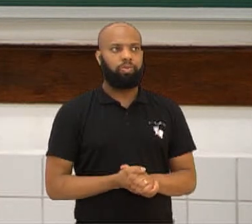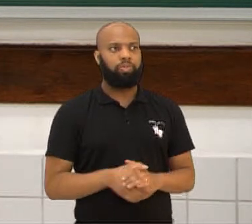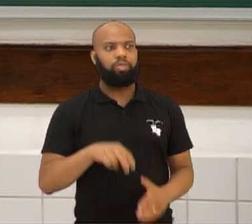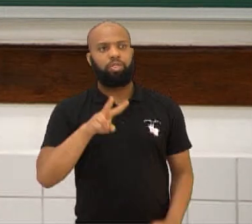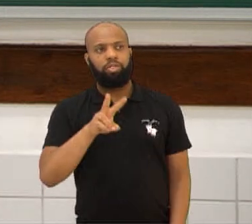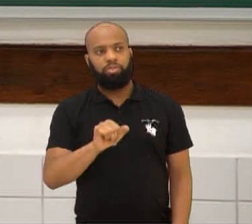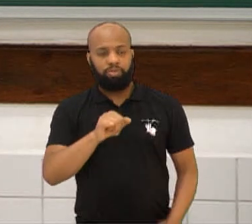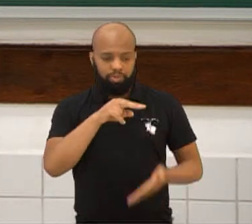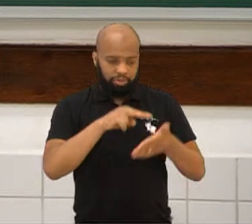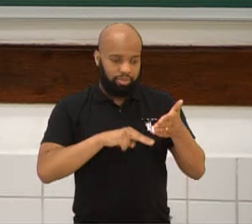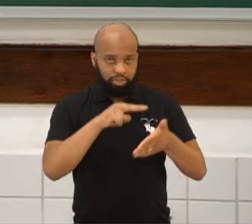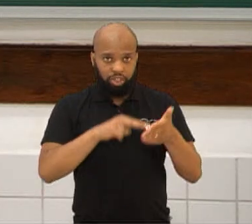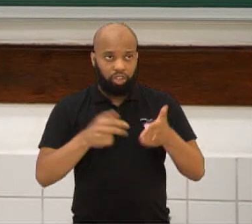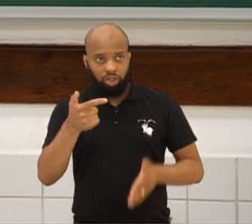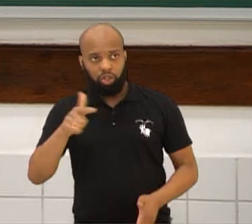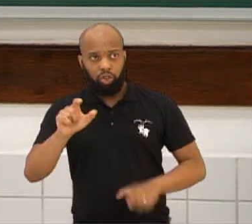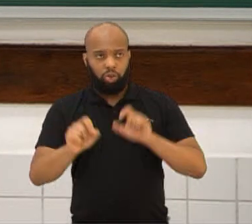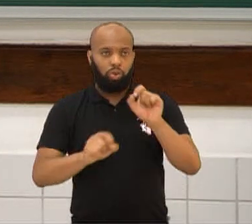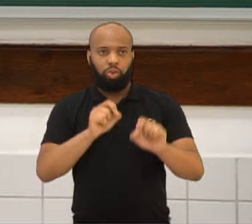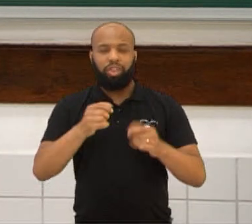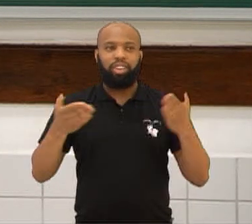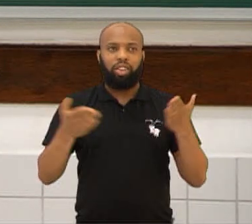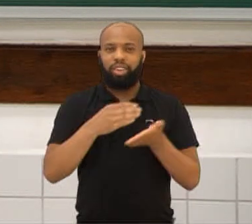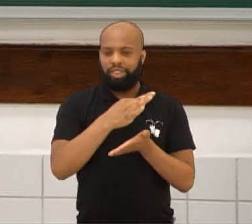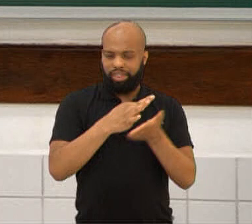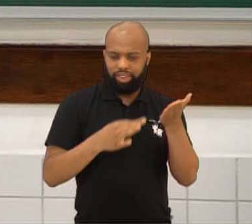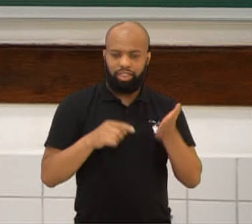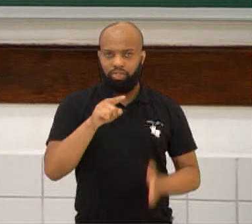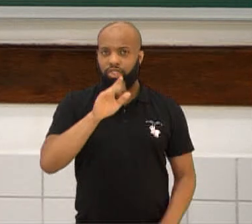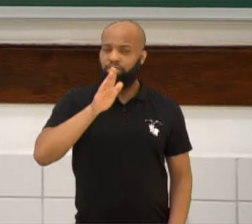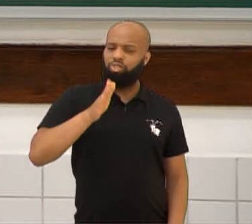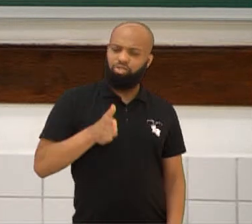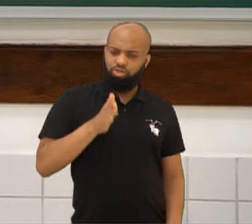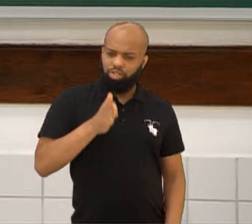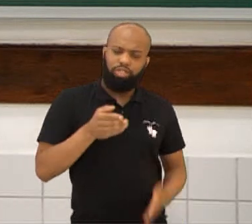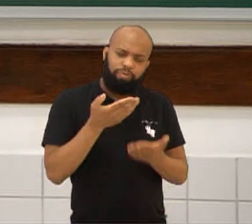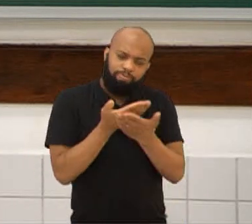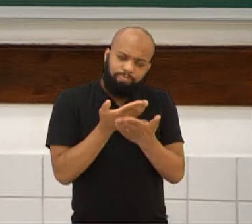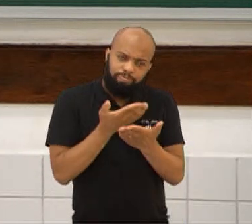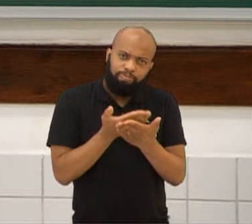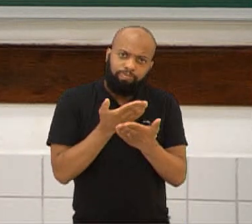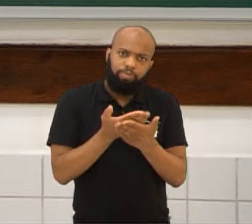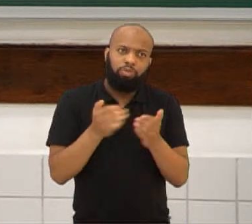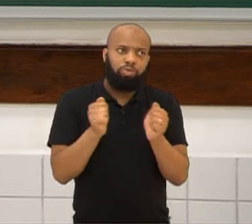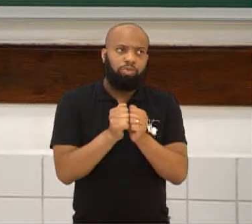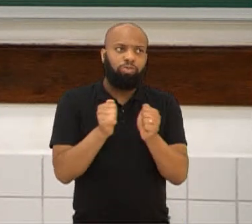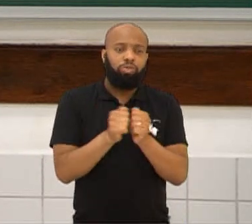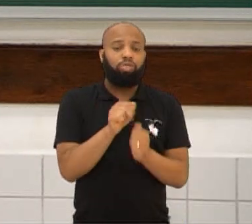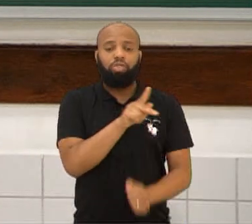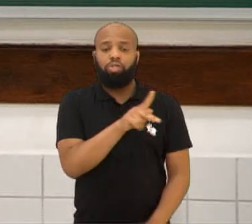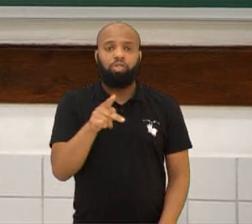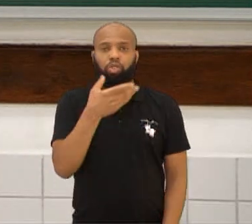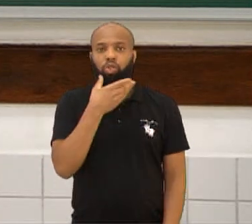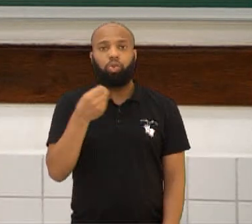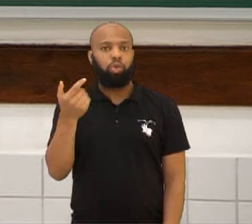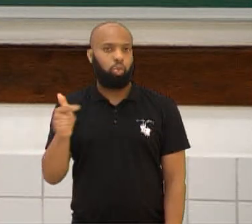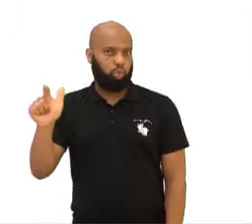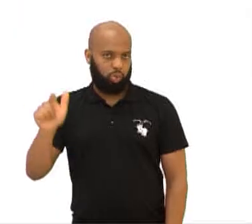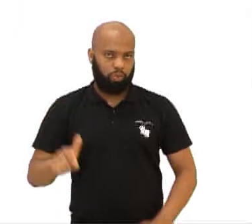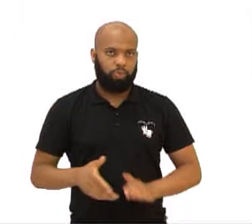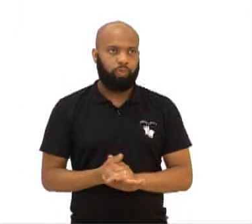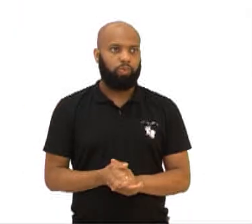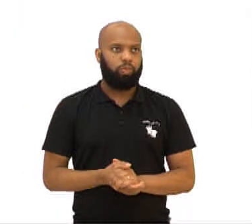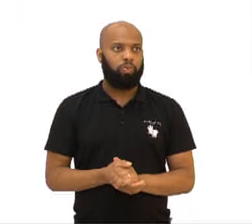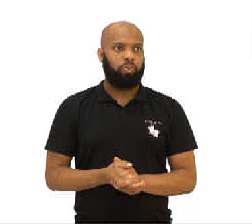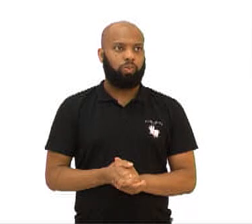vamos reler aqui um trechinho de um texto que vocês já viram lá com o professor Anderson também. Vamos ver.